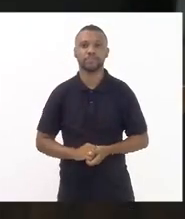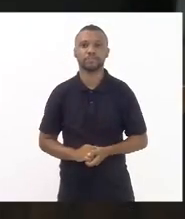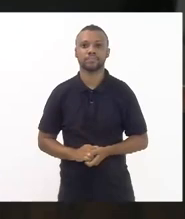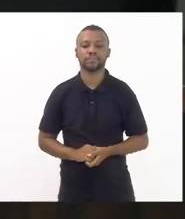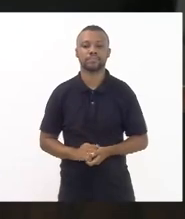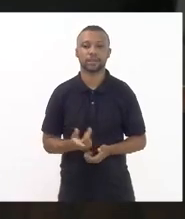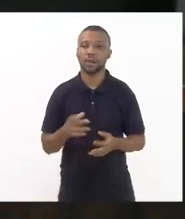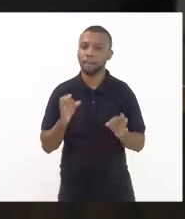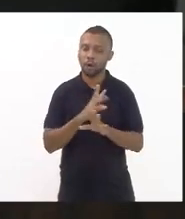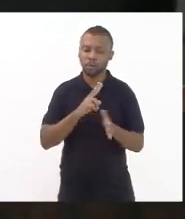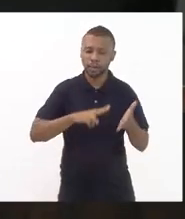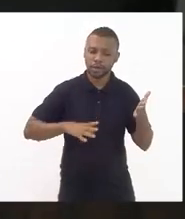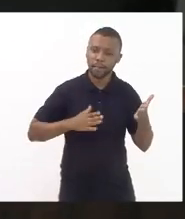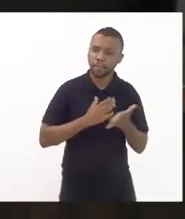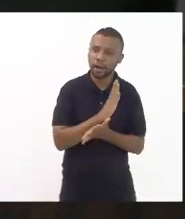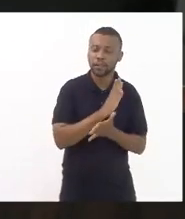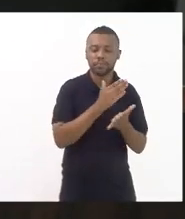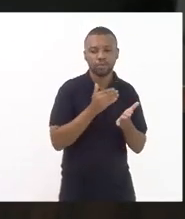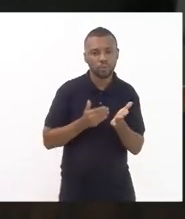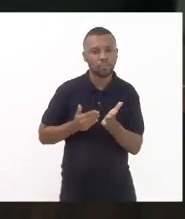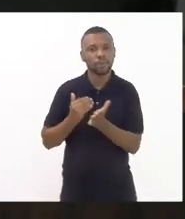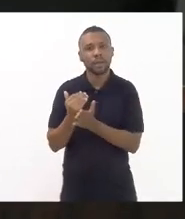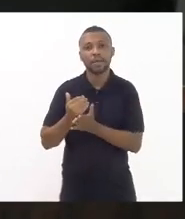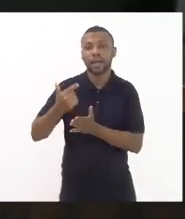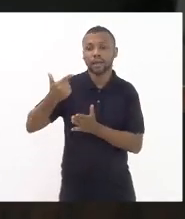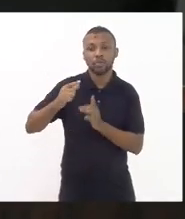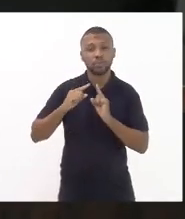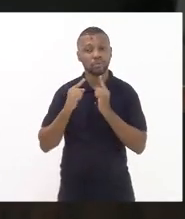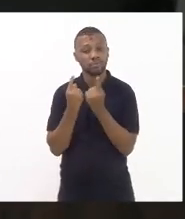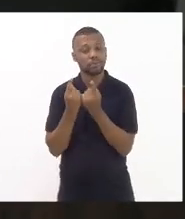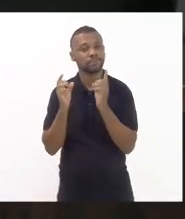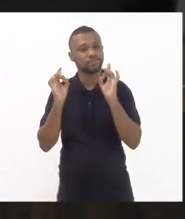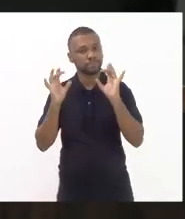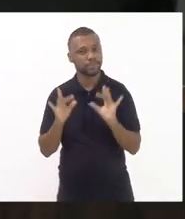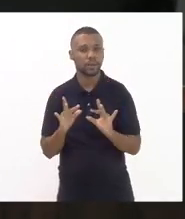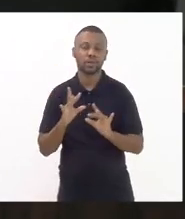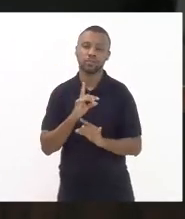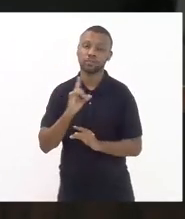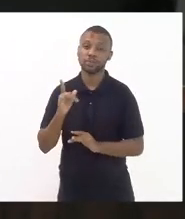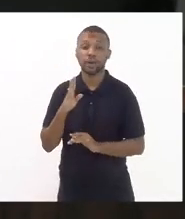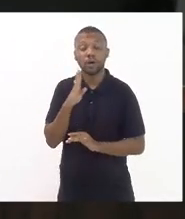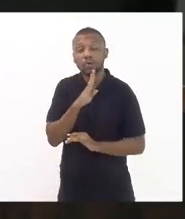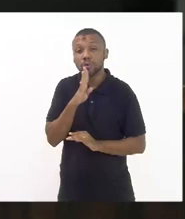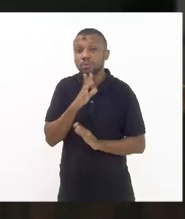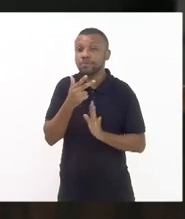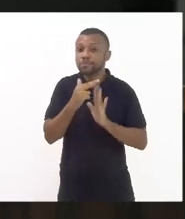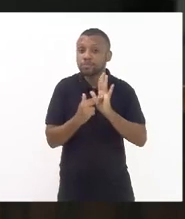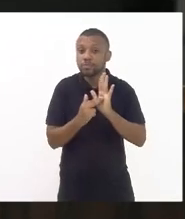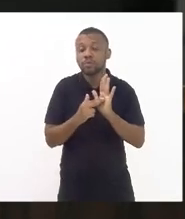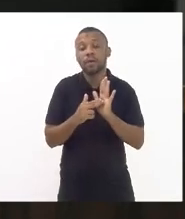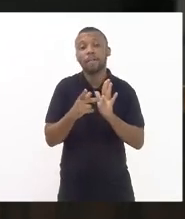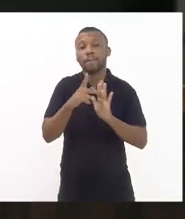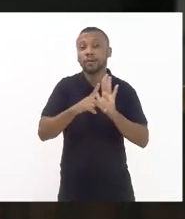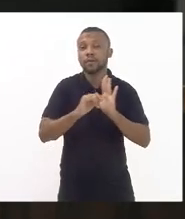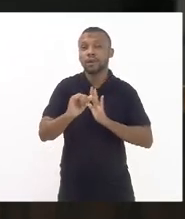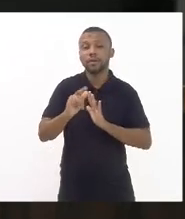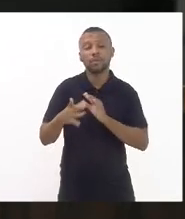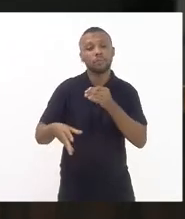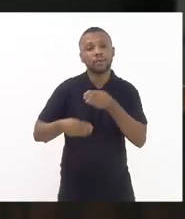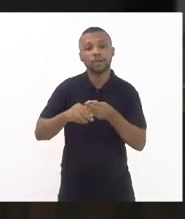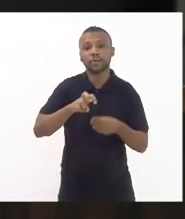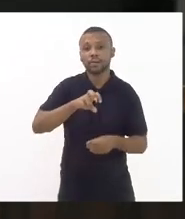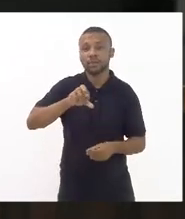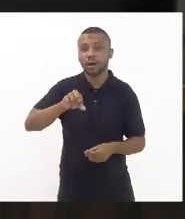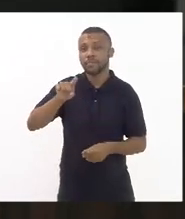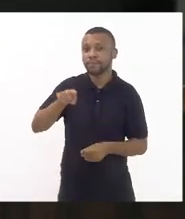Lida e aprovada a ata, passa-se a segunda sessão extraordinária do dia. Em regime de urgência, discussão única, projeto de lei complementar 59 de